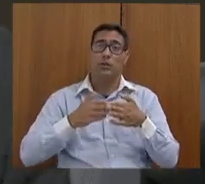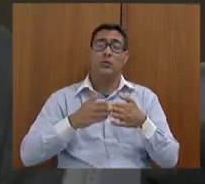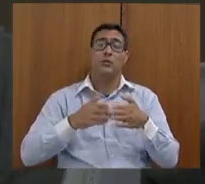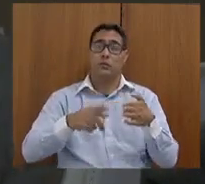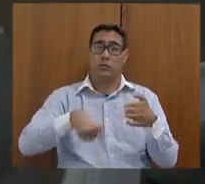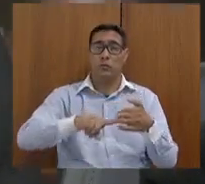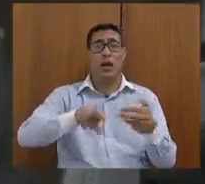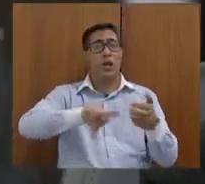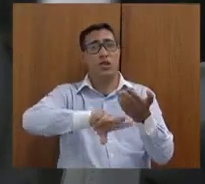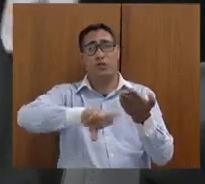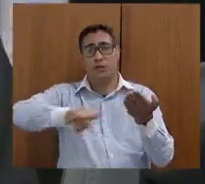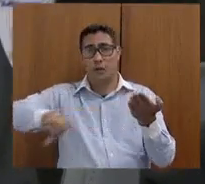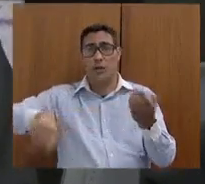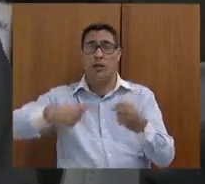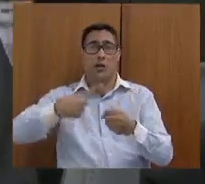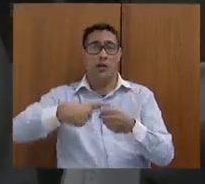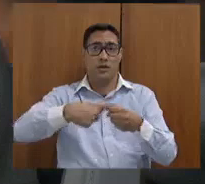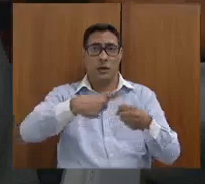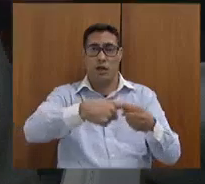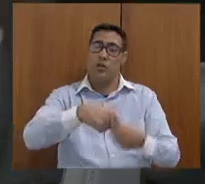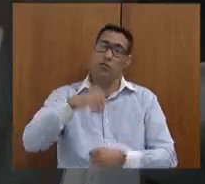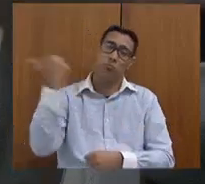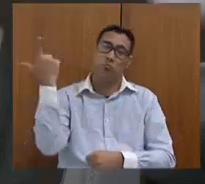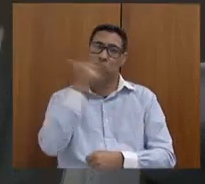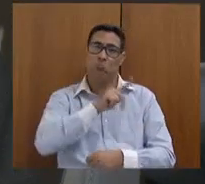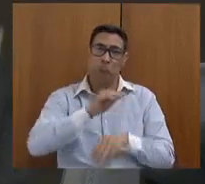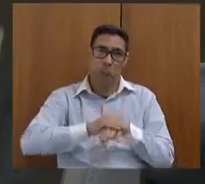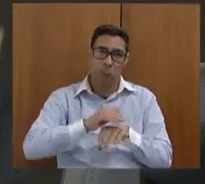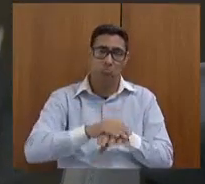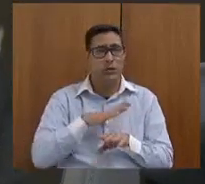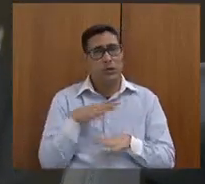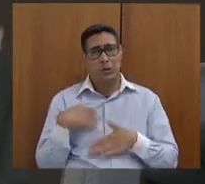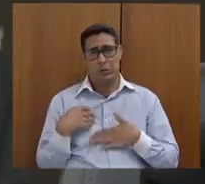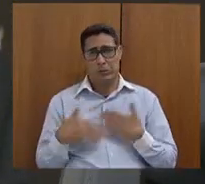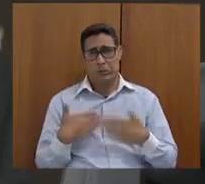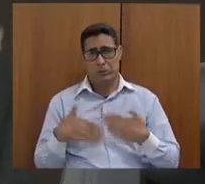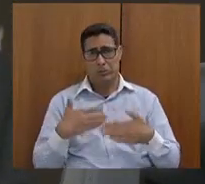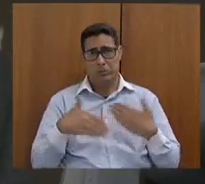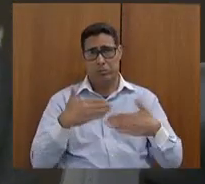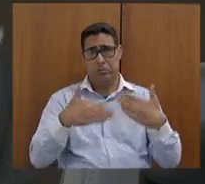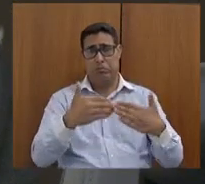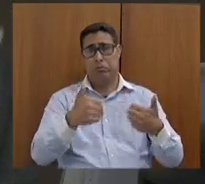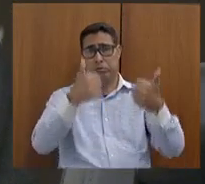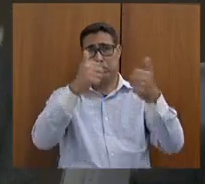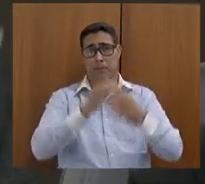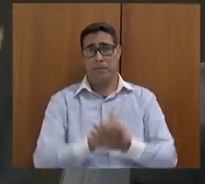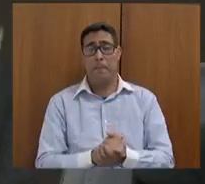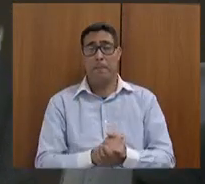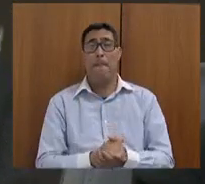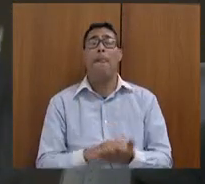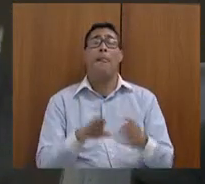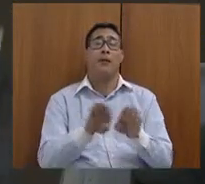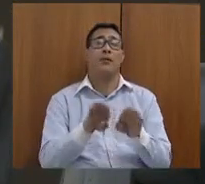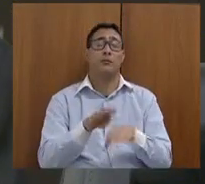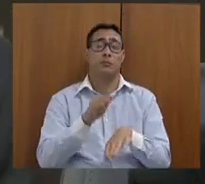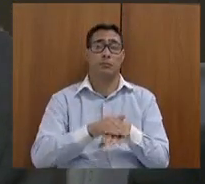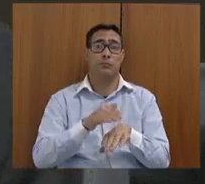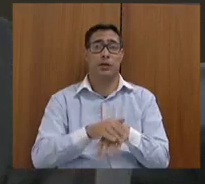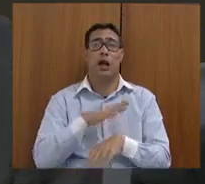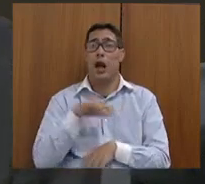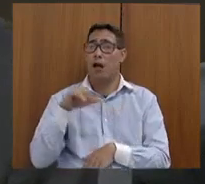cidades para que a gente consiga avançar Nesse quesito também aproveito para trazer